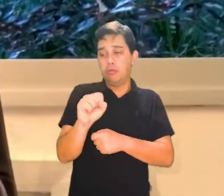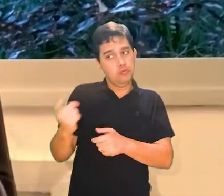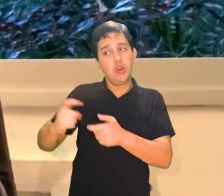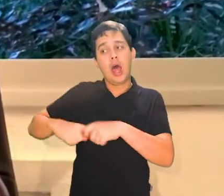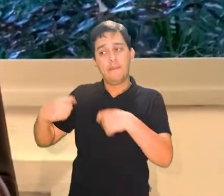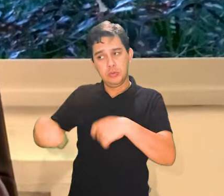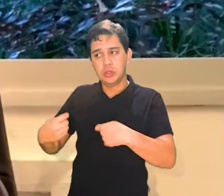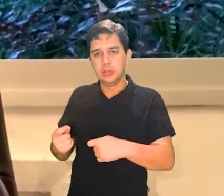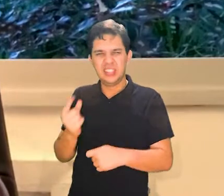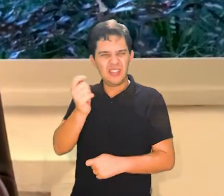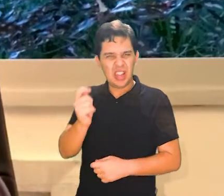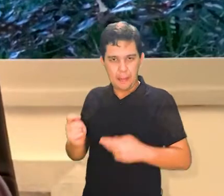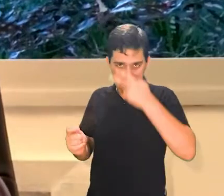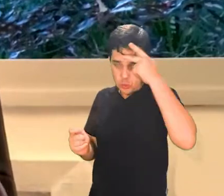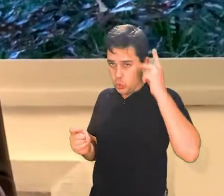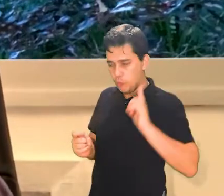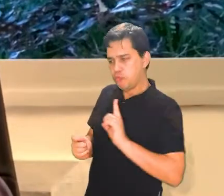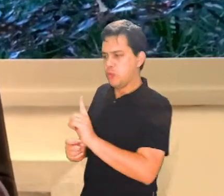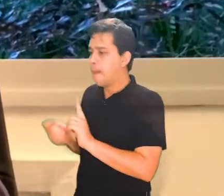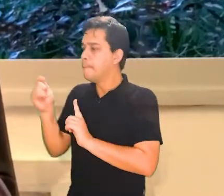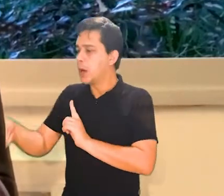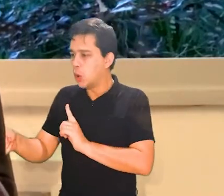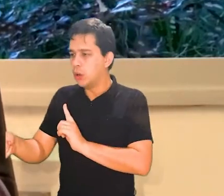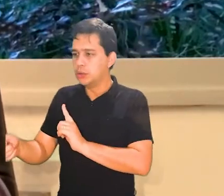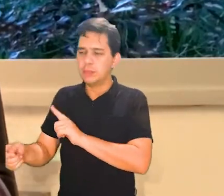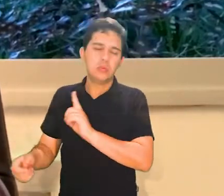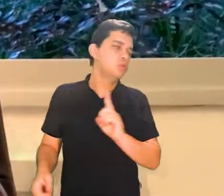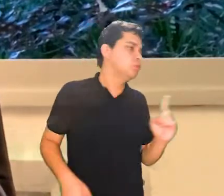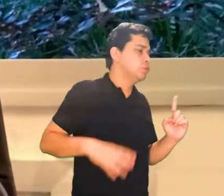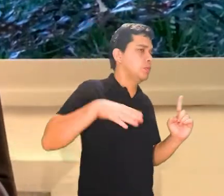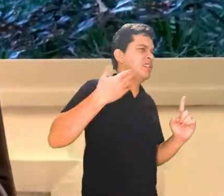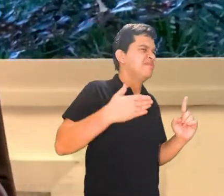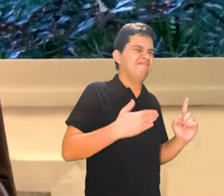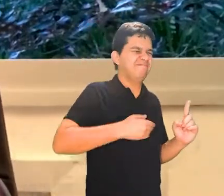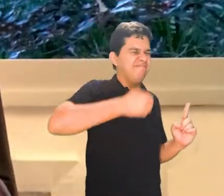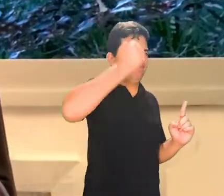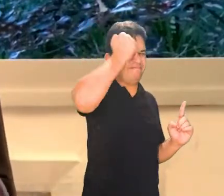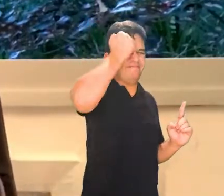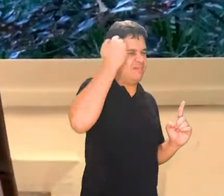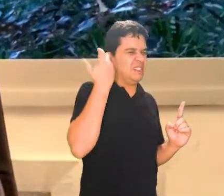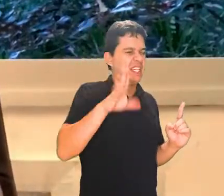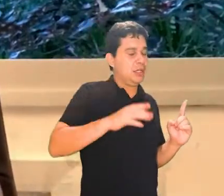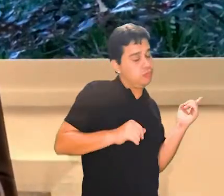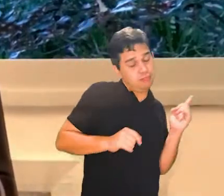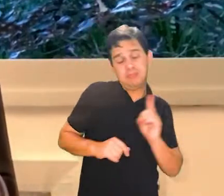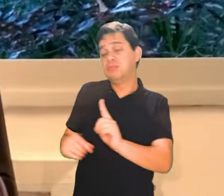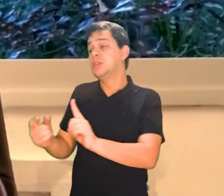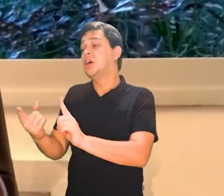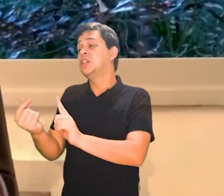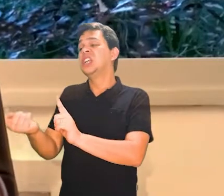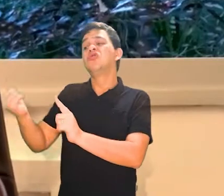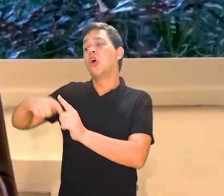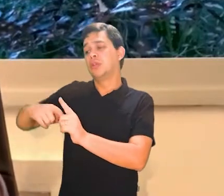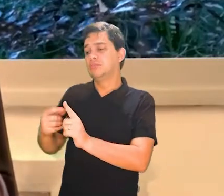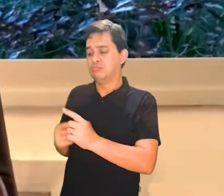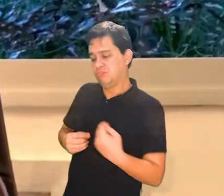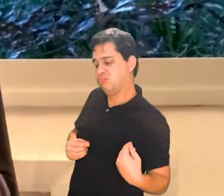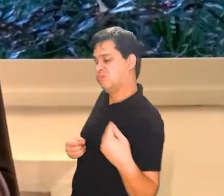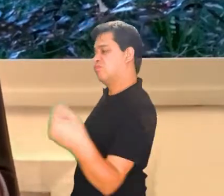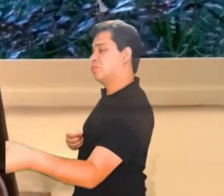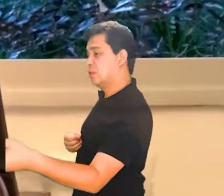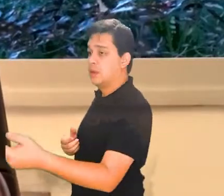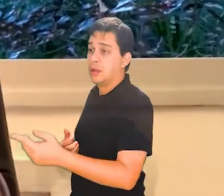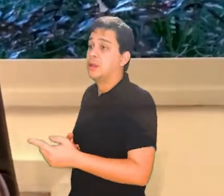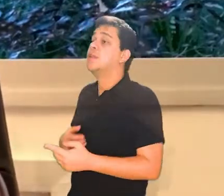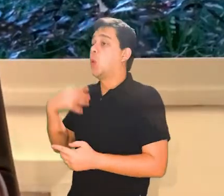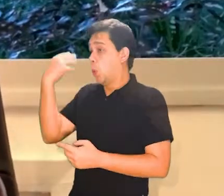no prazo de 48 horas, o que seria razoável para permitir que a empresa renegocie o